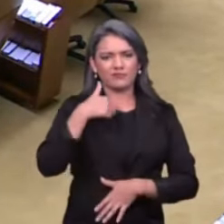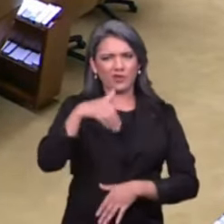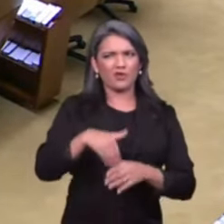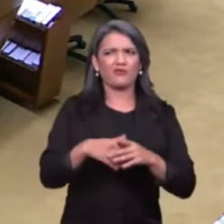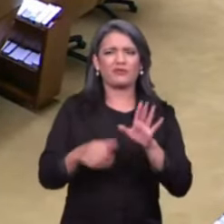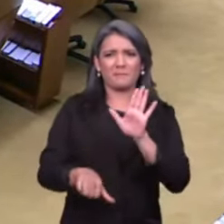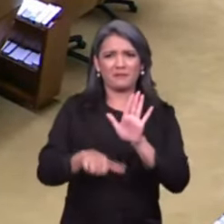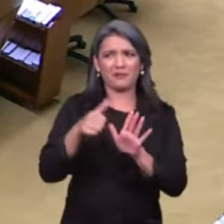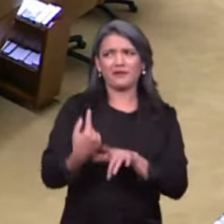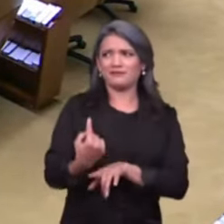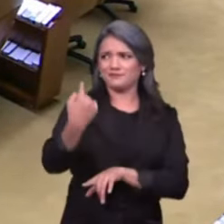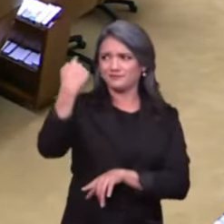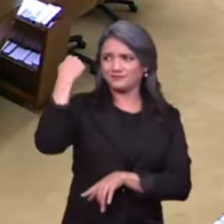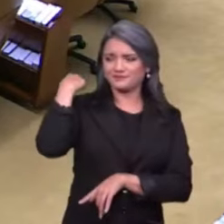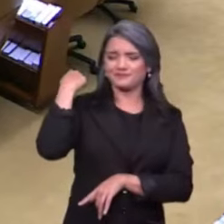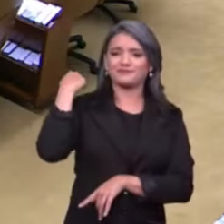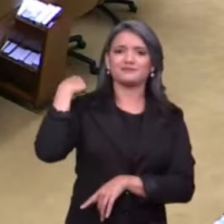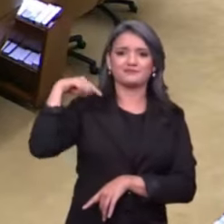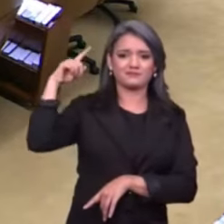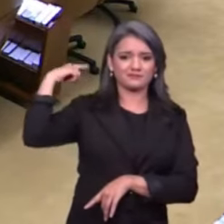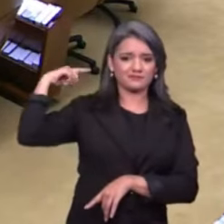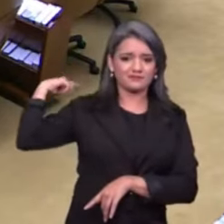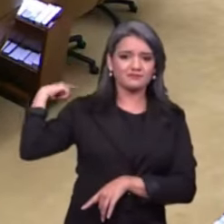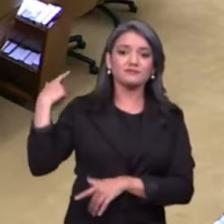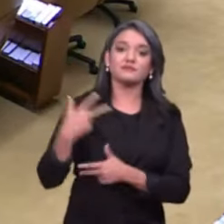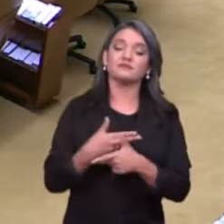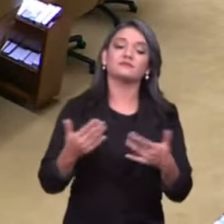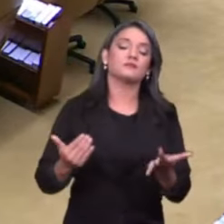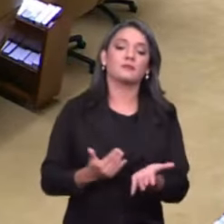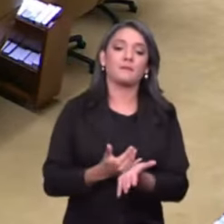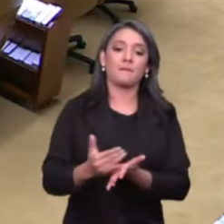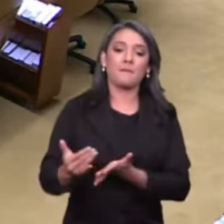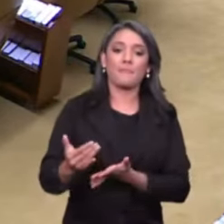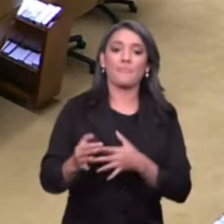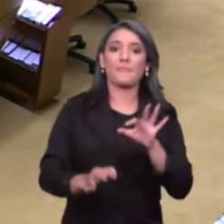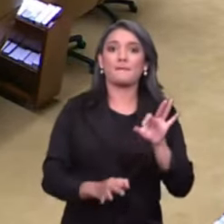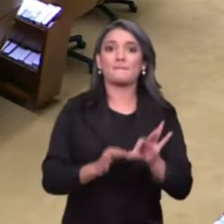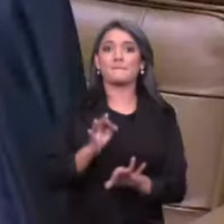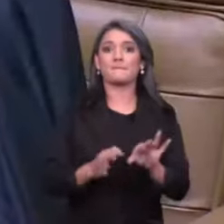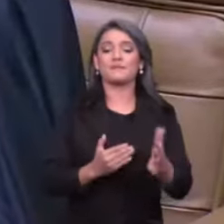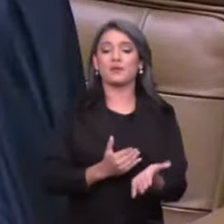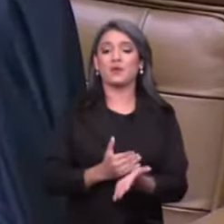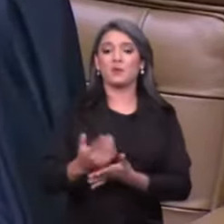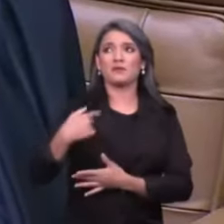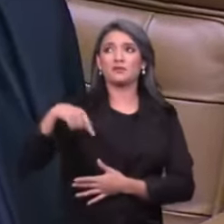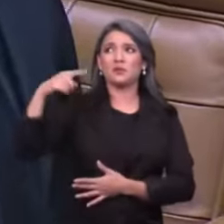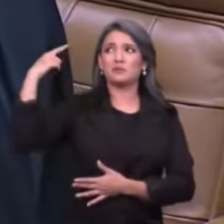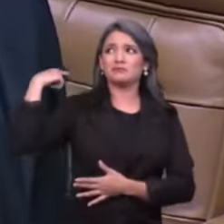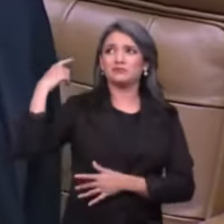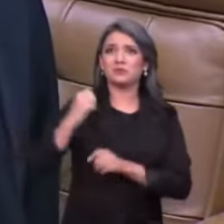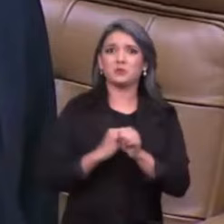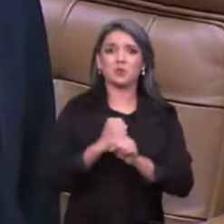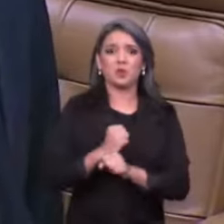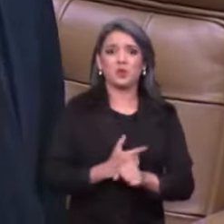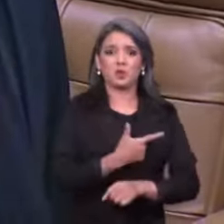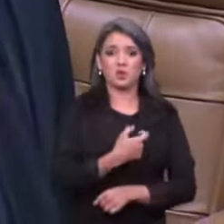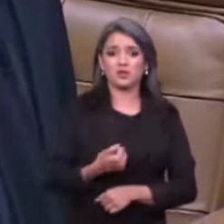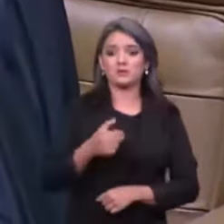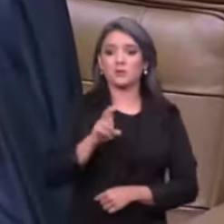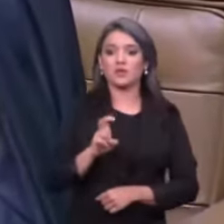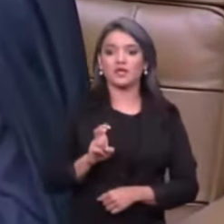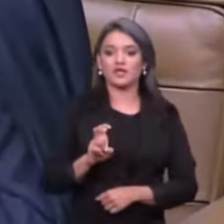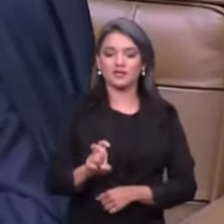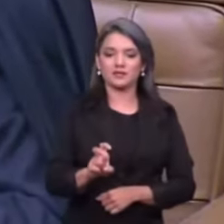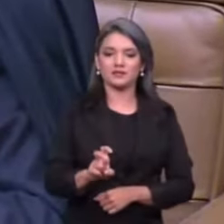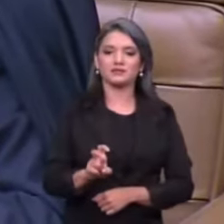atrás, nós estamos falando de fatos que começaram, o julgamento que começou em 2015, portanto,